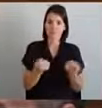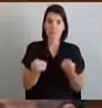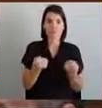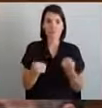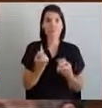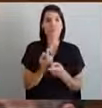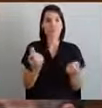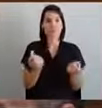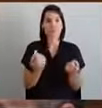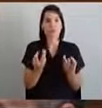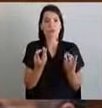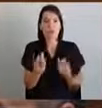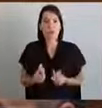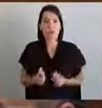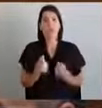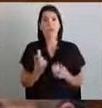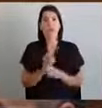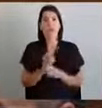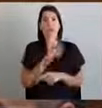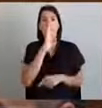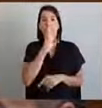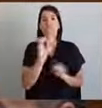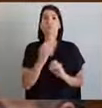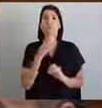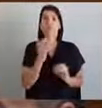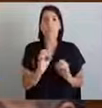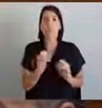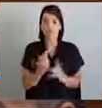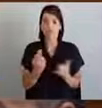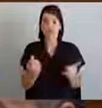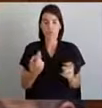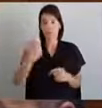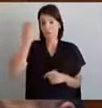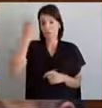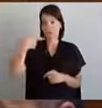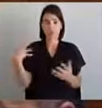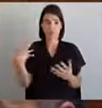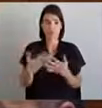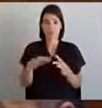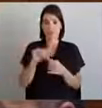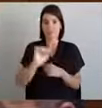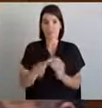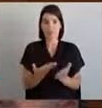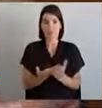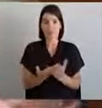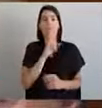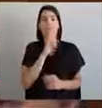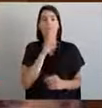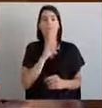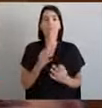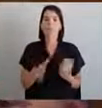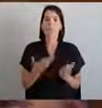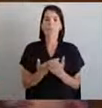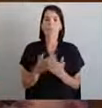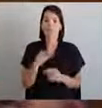Câmara. Esta falta de frontalidade verifica-se cruzando toda a história em redor desta proposta. Nas justificações dadas na proposta de deliberação aqui trazida